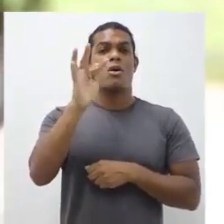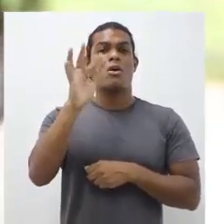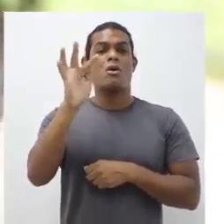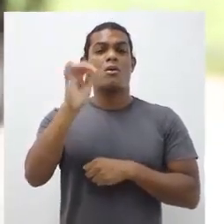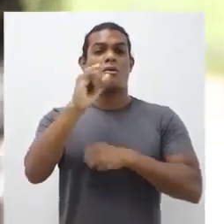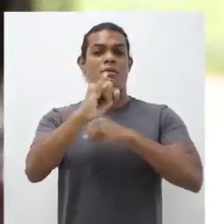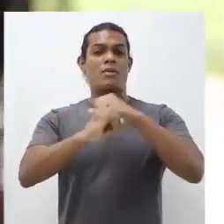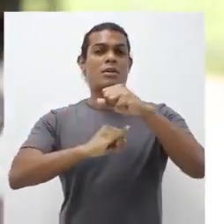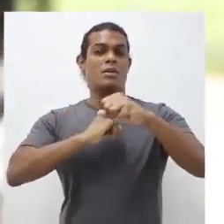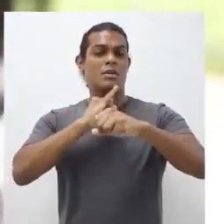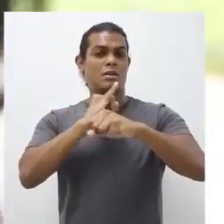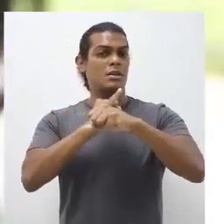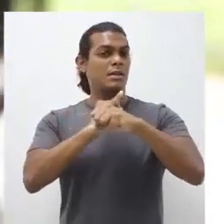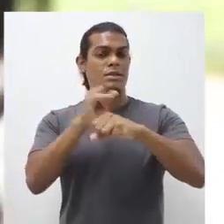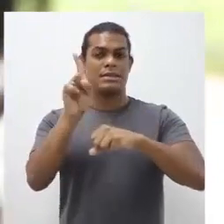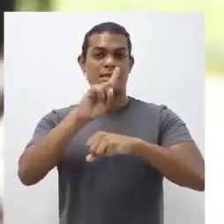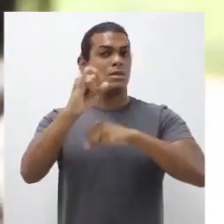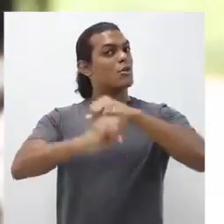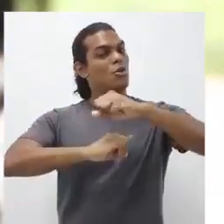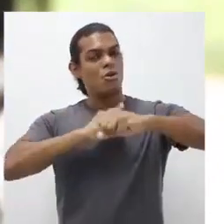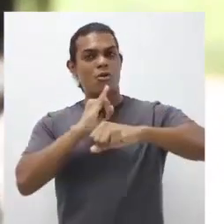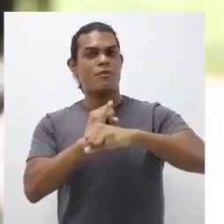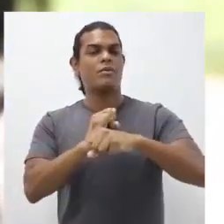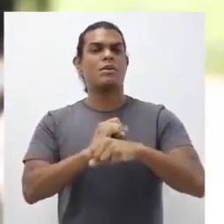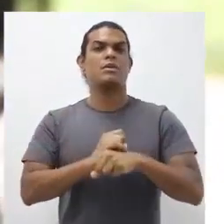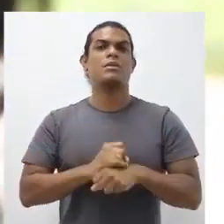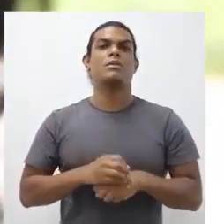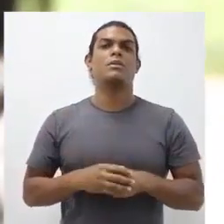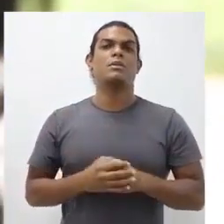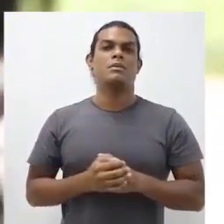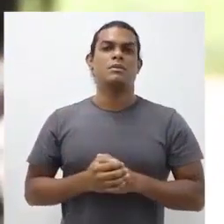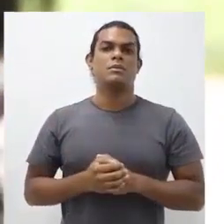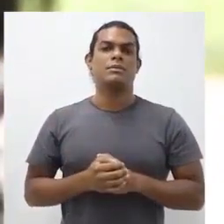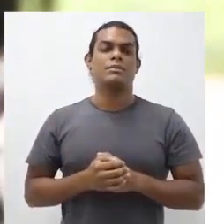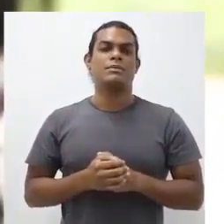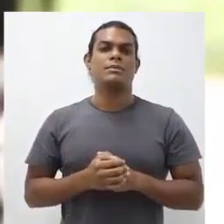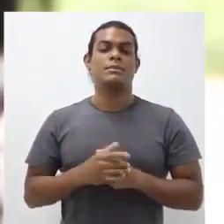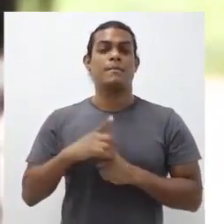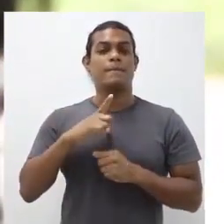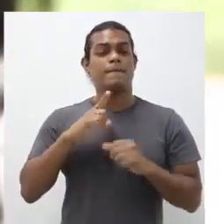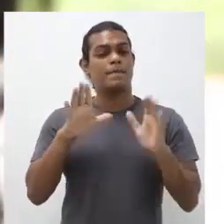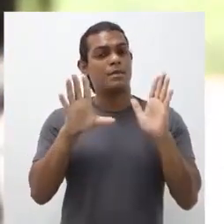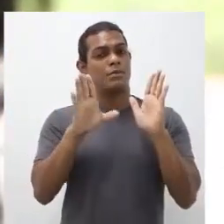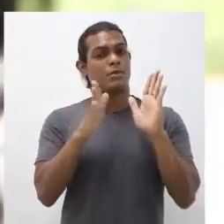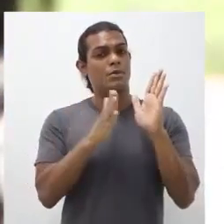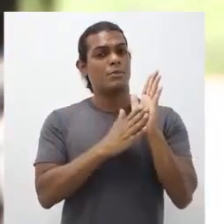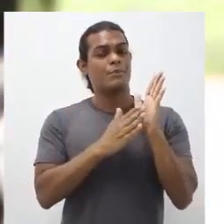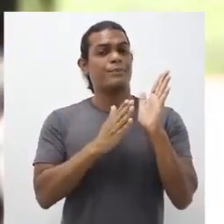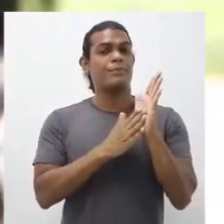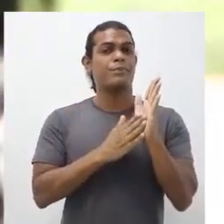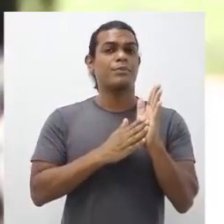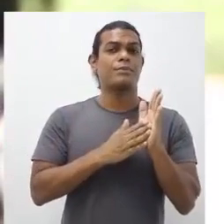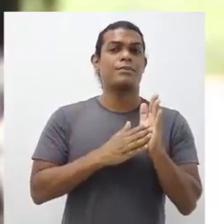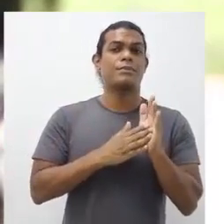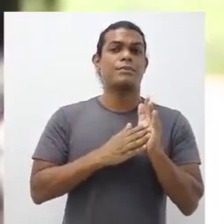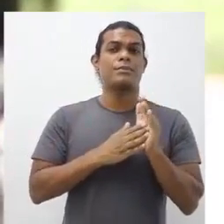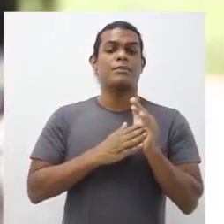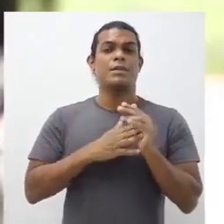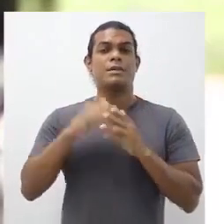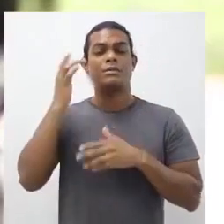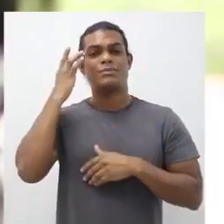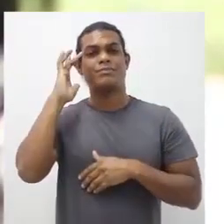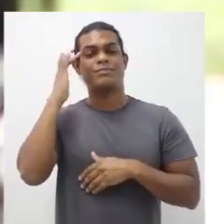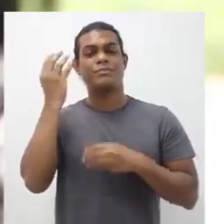a questão dos aplicativos que estão disponíveis, tem toda uma proposta de